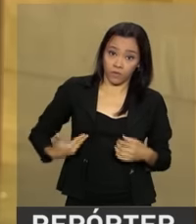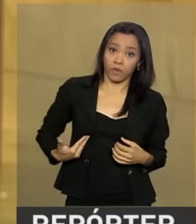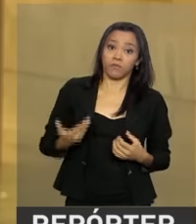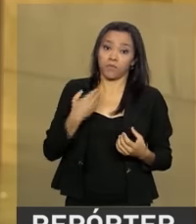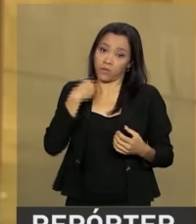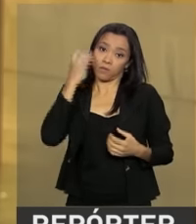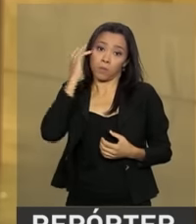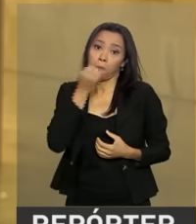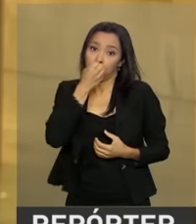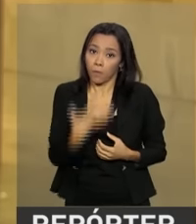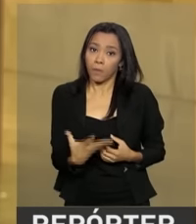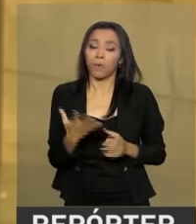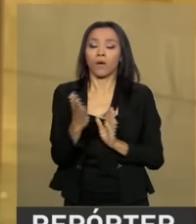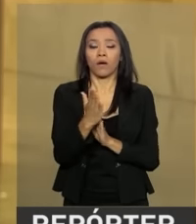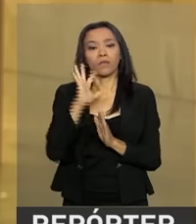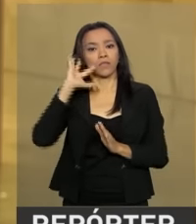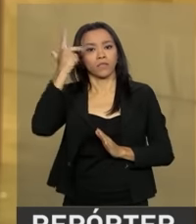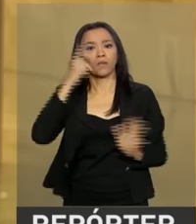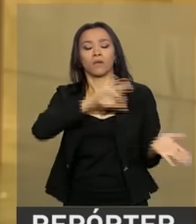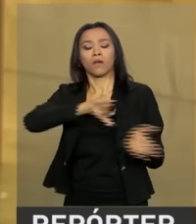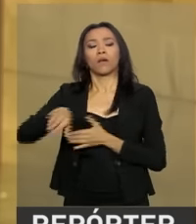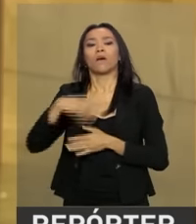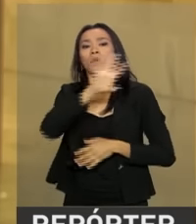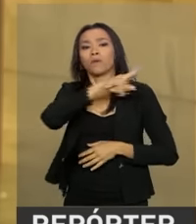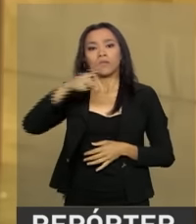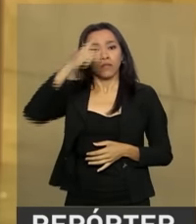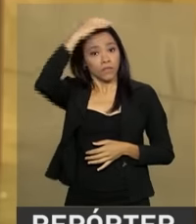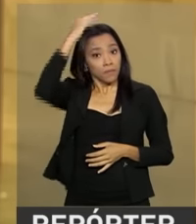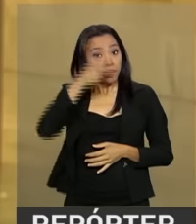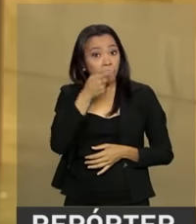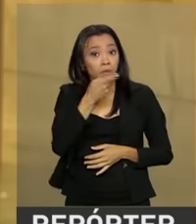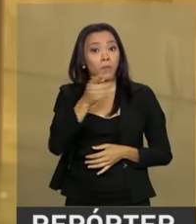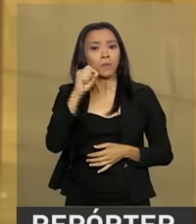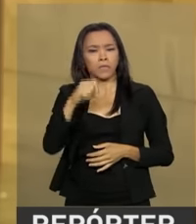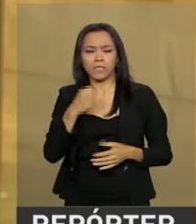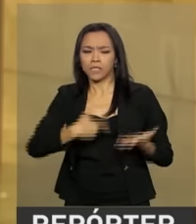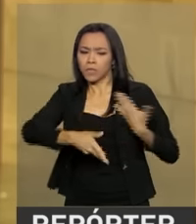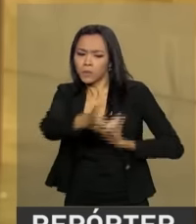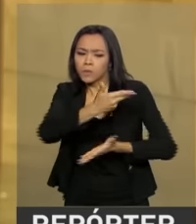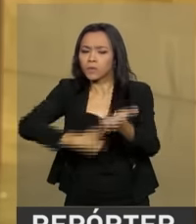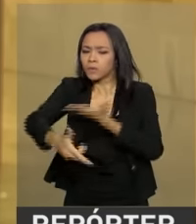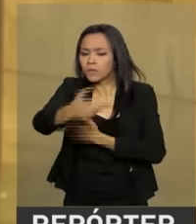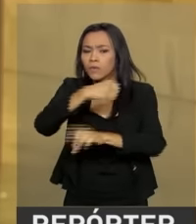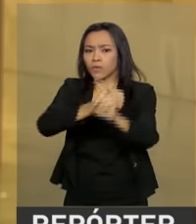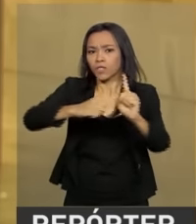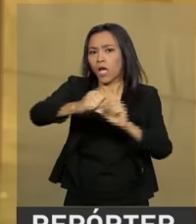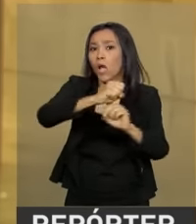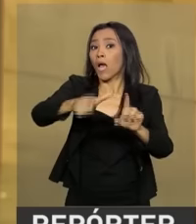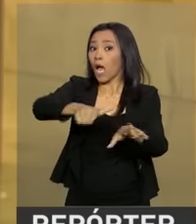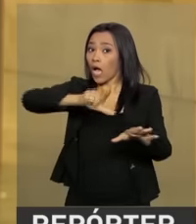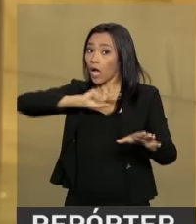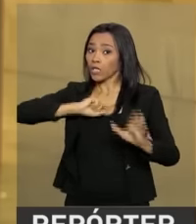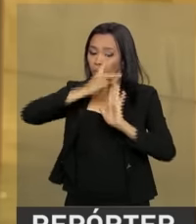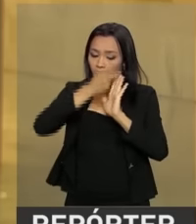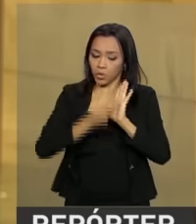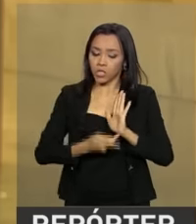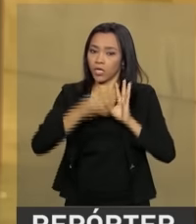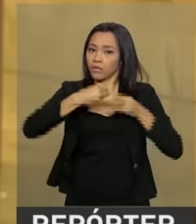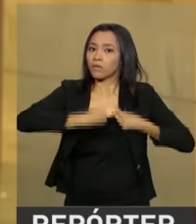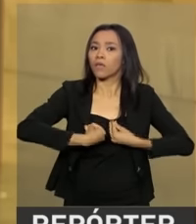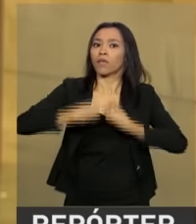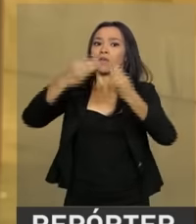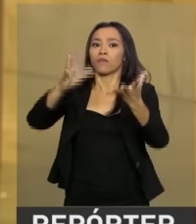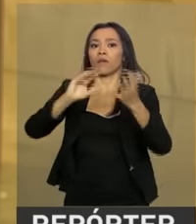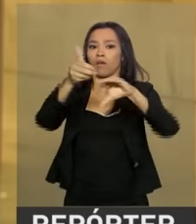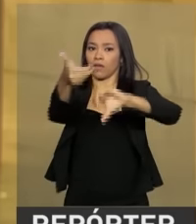sobre a reforma da Previdência temer disse que pretende aprofundar o diálogo com a sociedade antes de encaminhar o projeto ao congresso